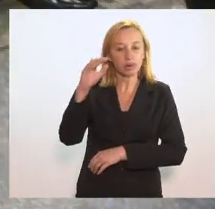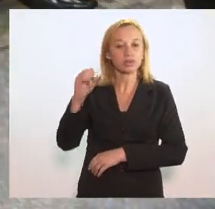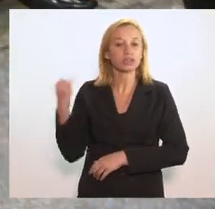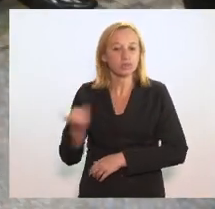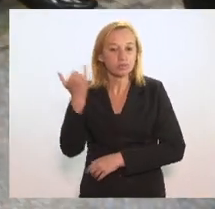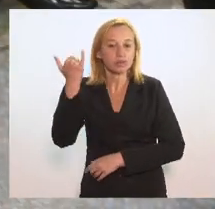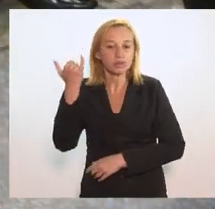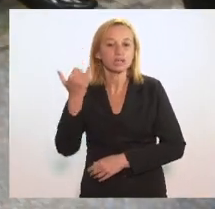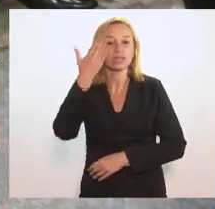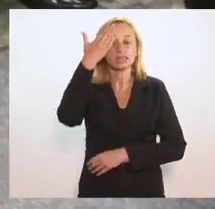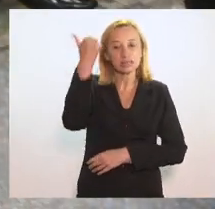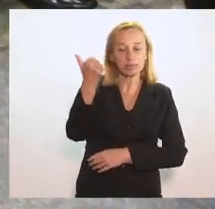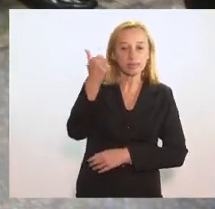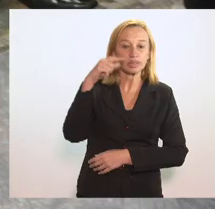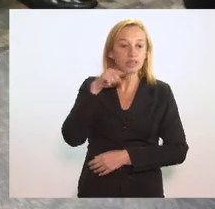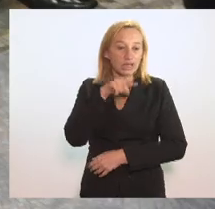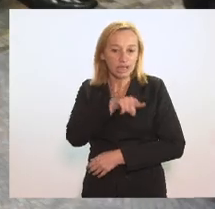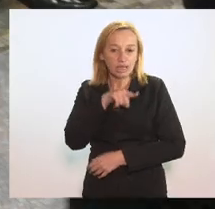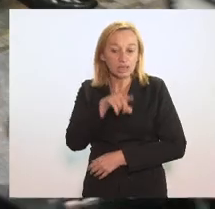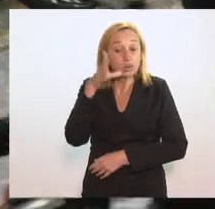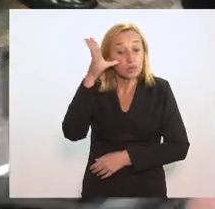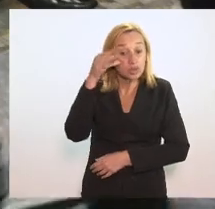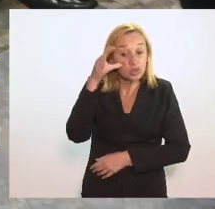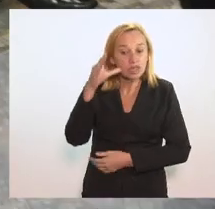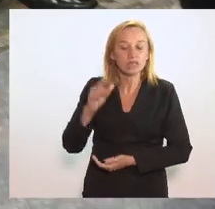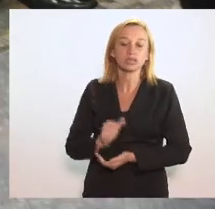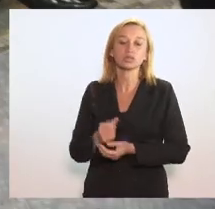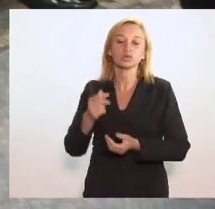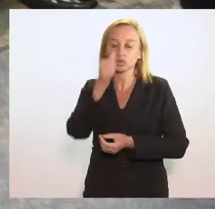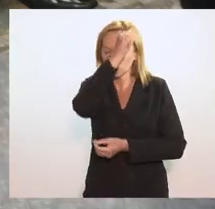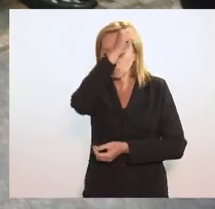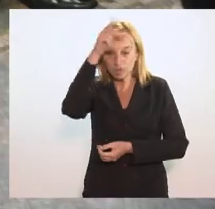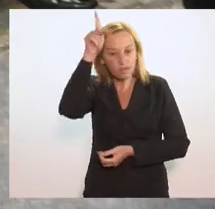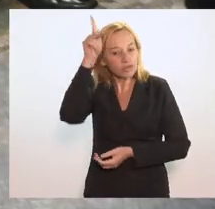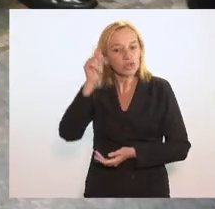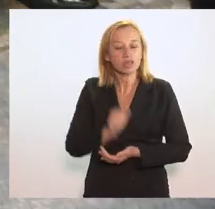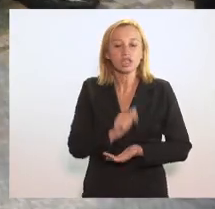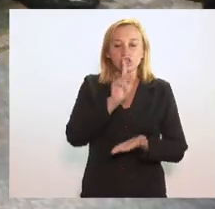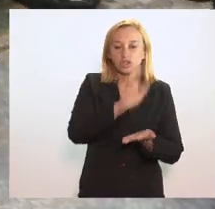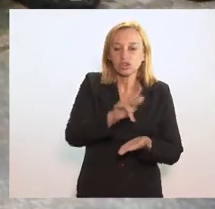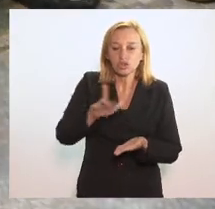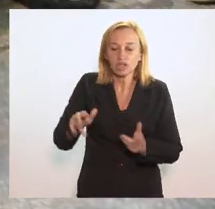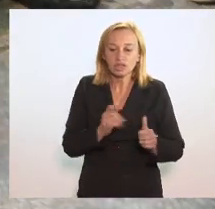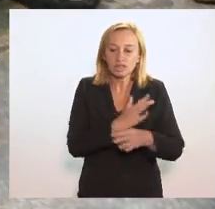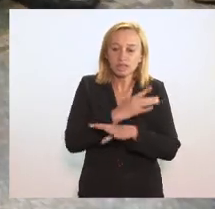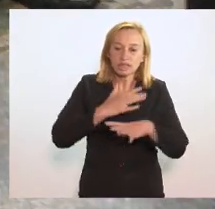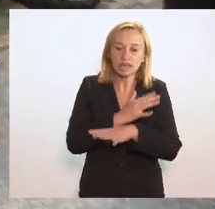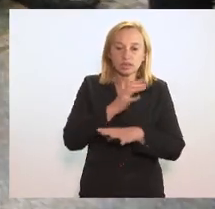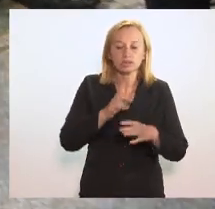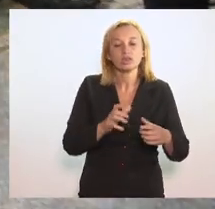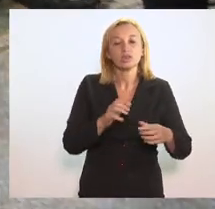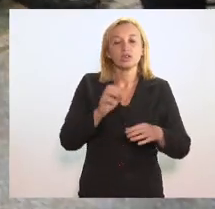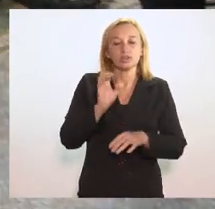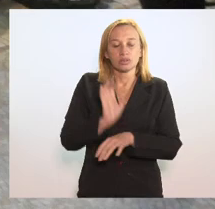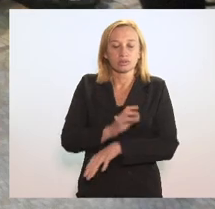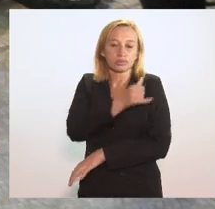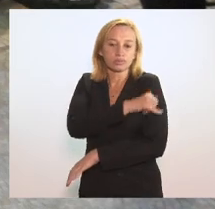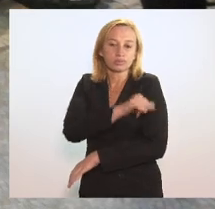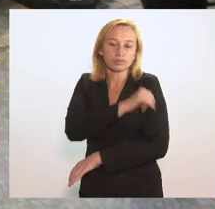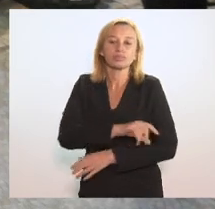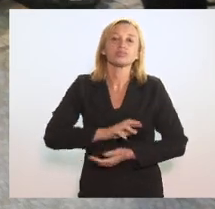importante, sabendo ali do interesse dos prefeitos de diferentes cidades do estado do Rio de Janeiro com relação